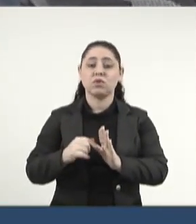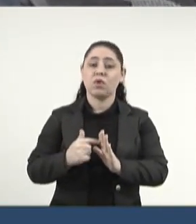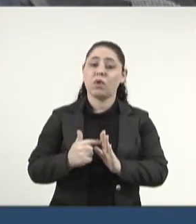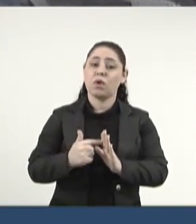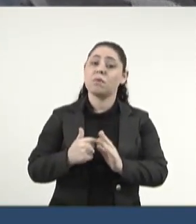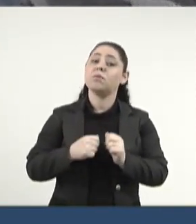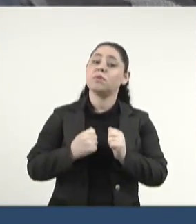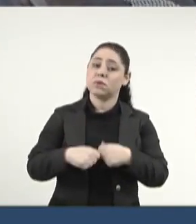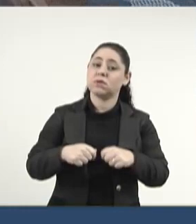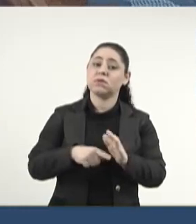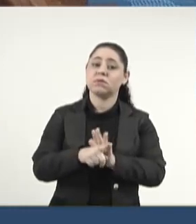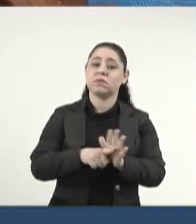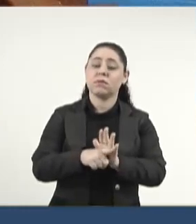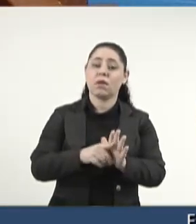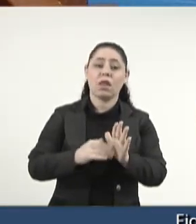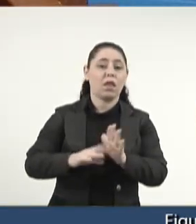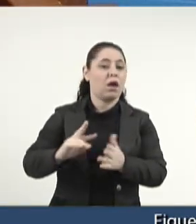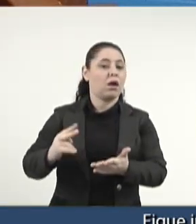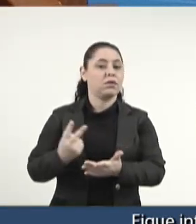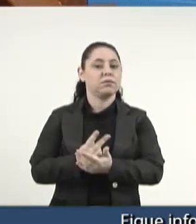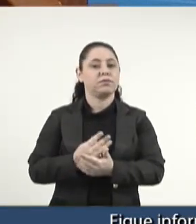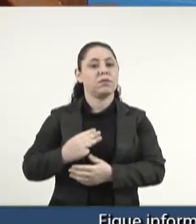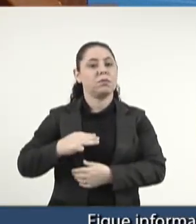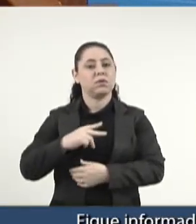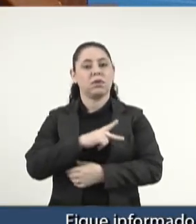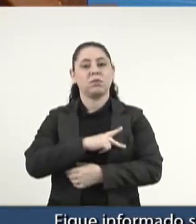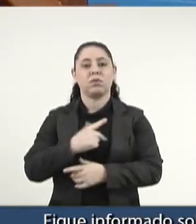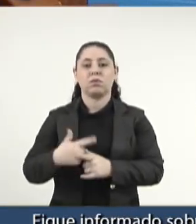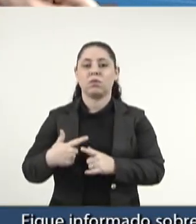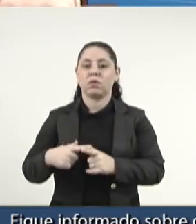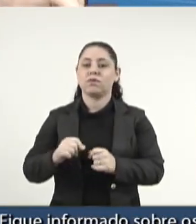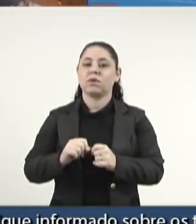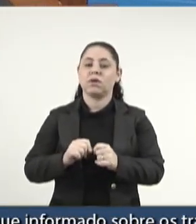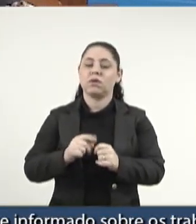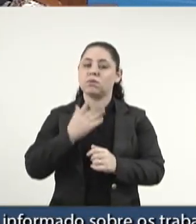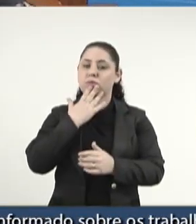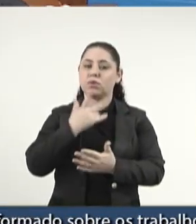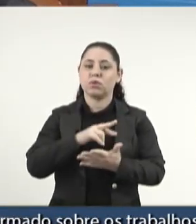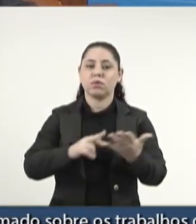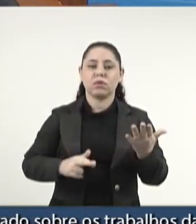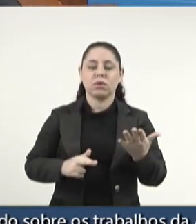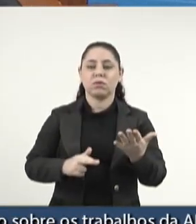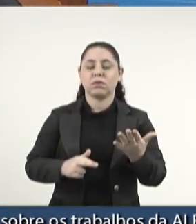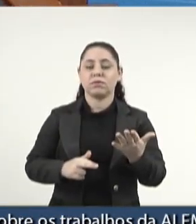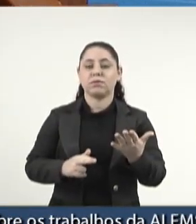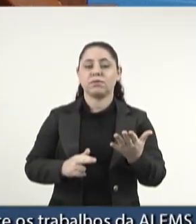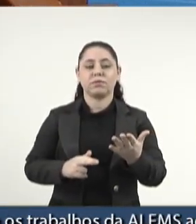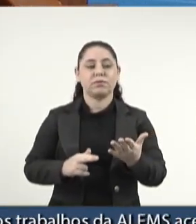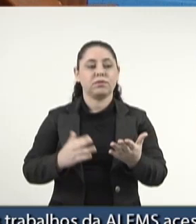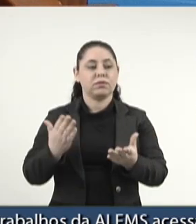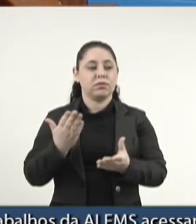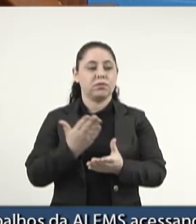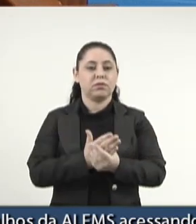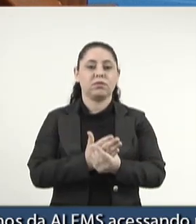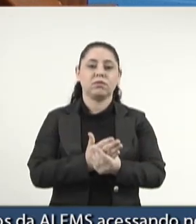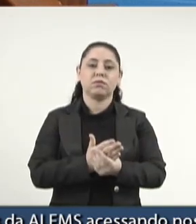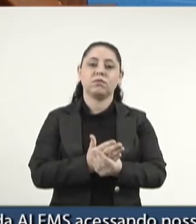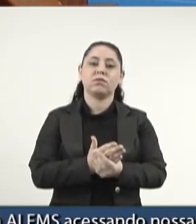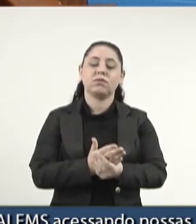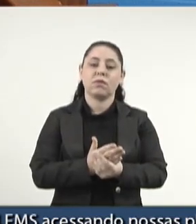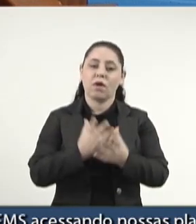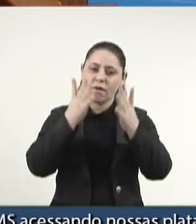precisamos apurar, que o Ministério Público vai apurar, porque nós estamos fazendo hoje, deputado Neno Razuc, um